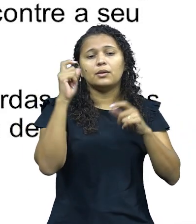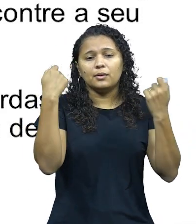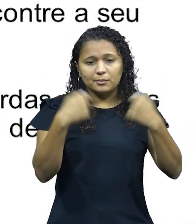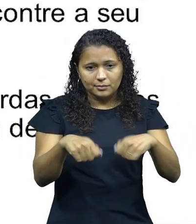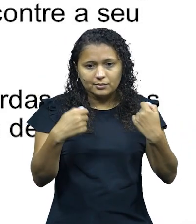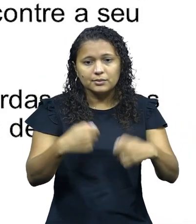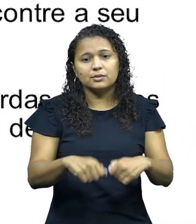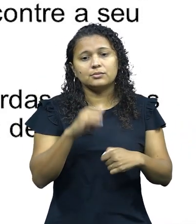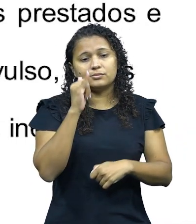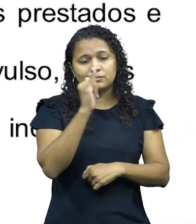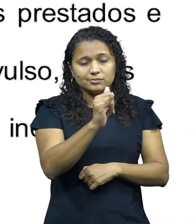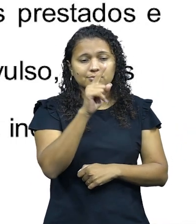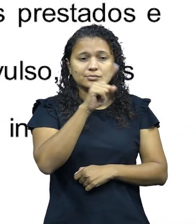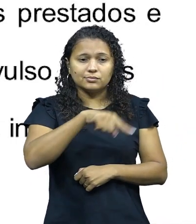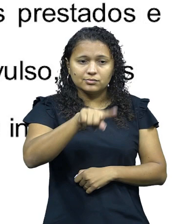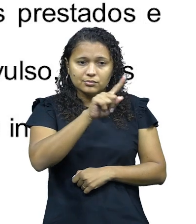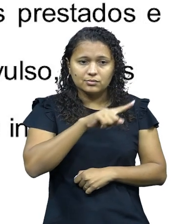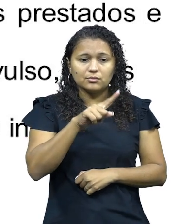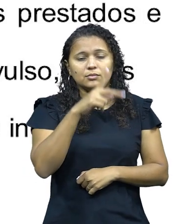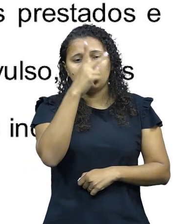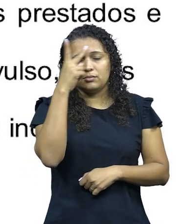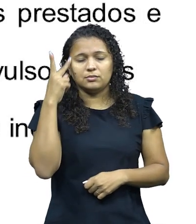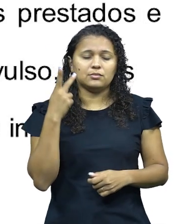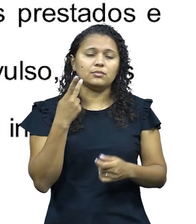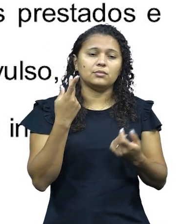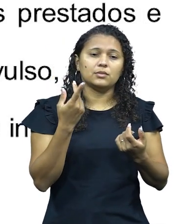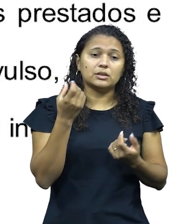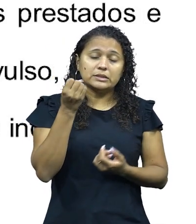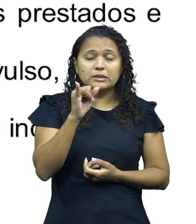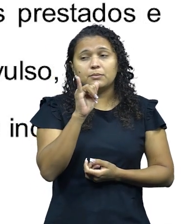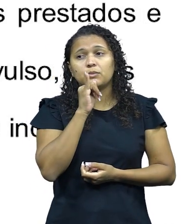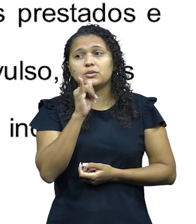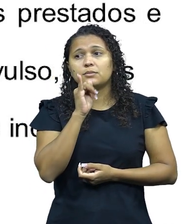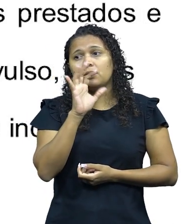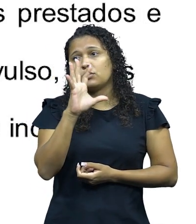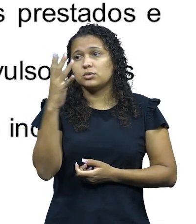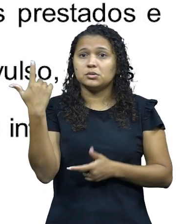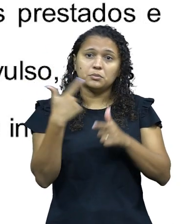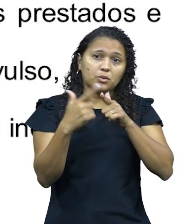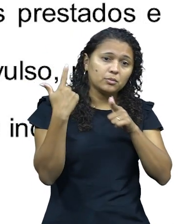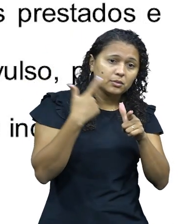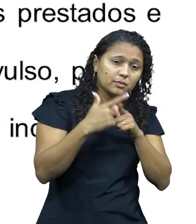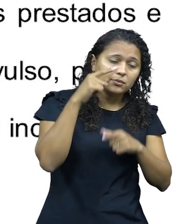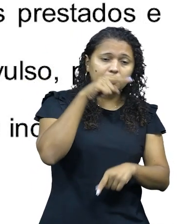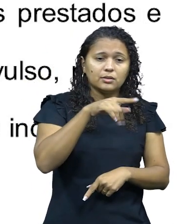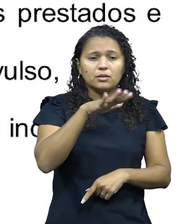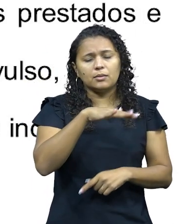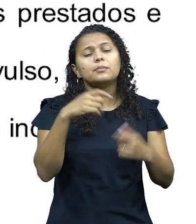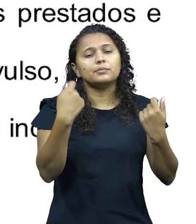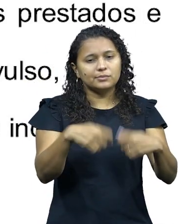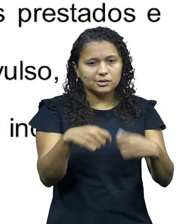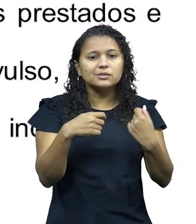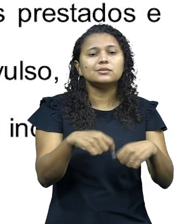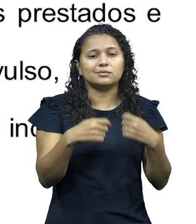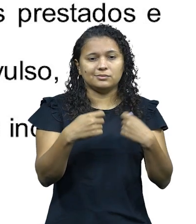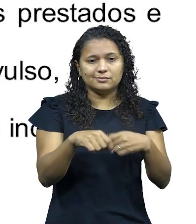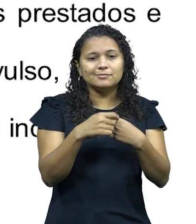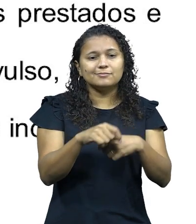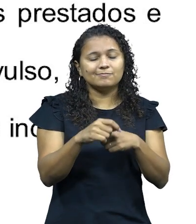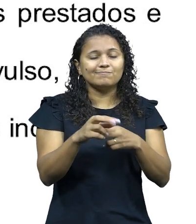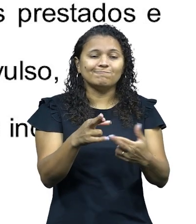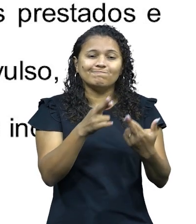ele realizar. Então, se de alguma forma acontecer um problema com aquela mercadoria, ele vai ter que